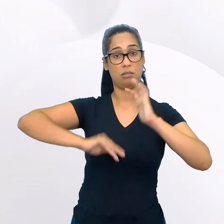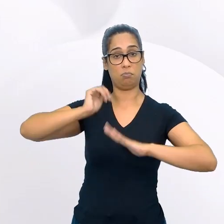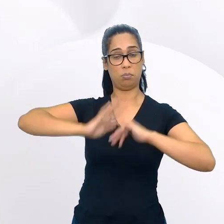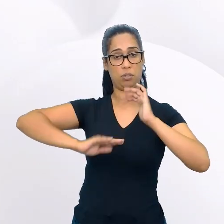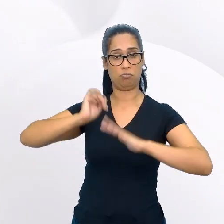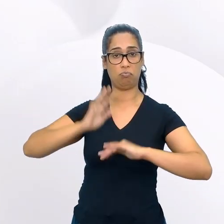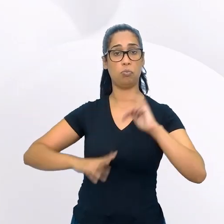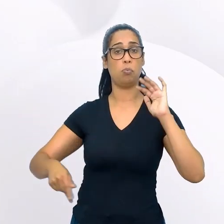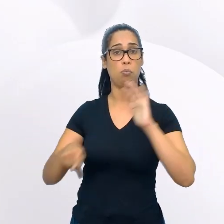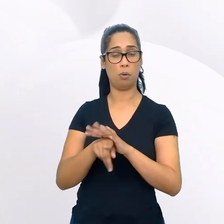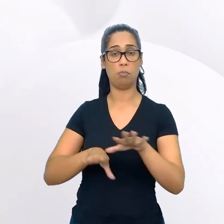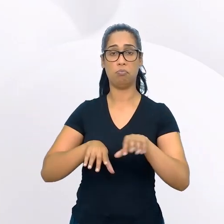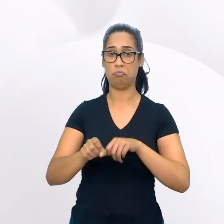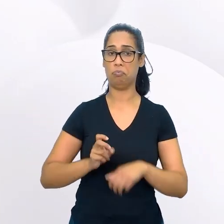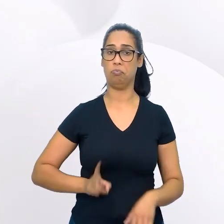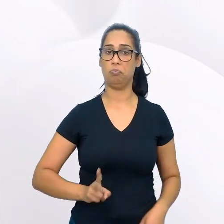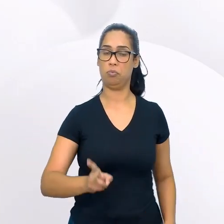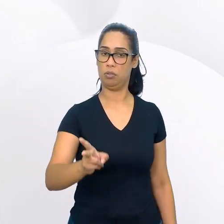continuada